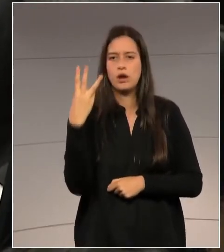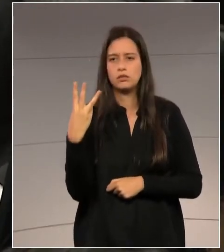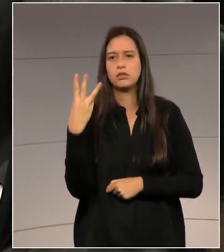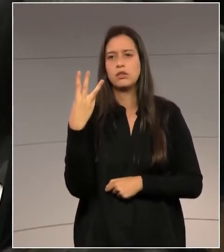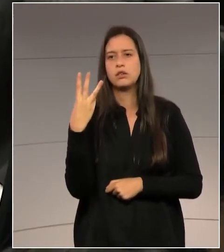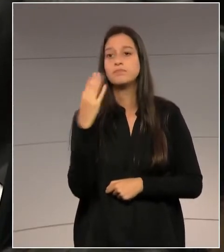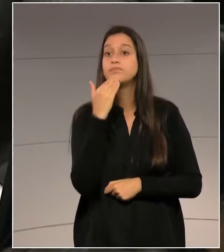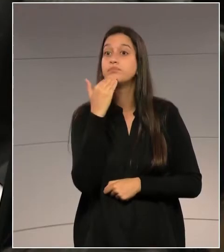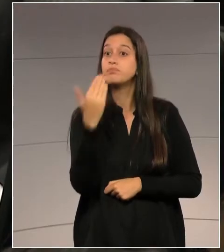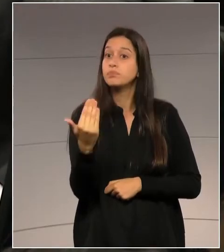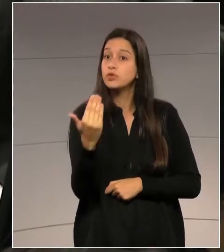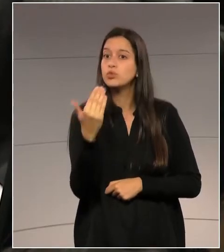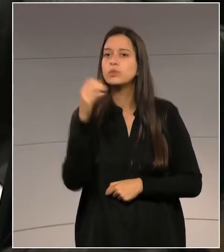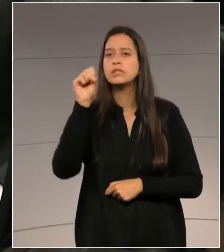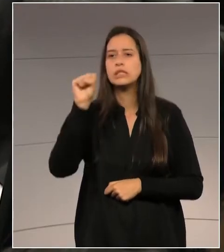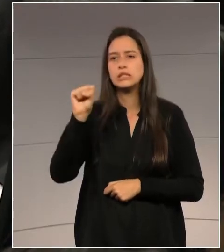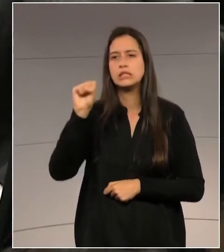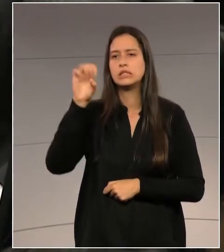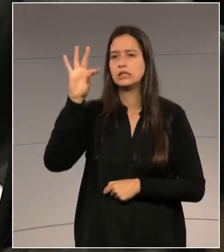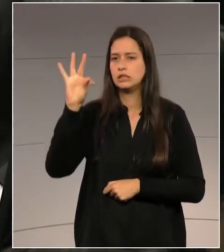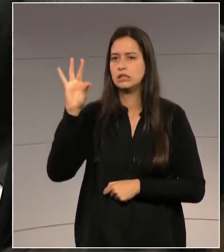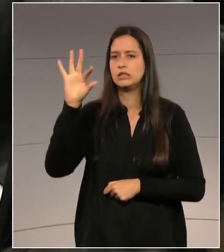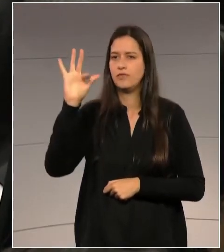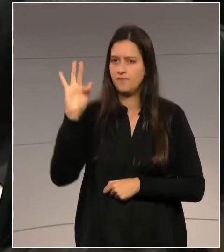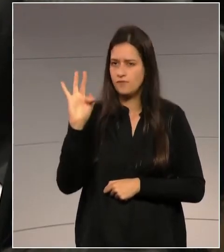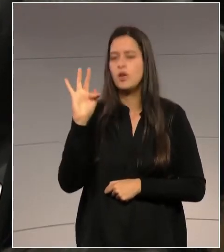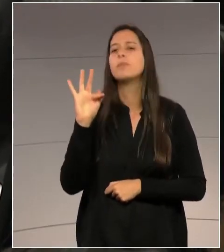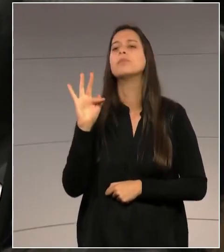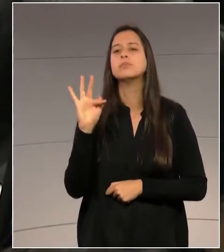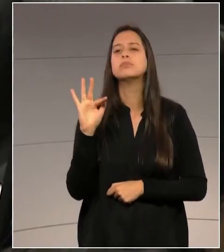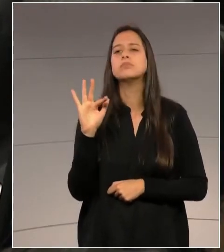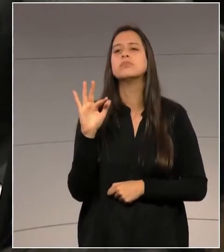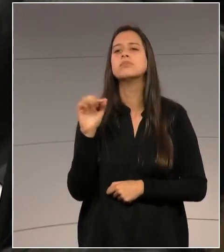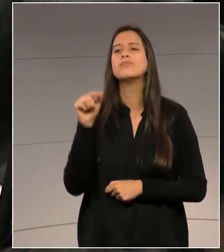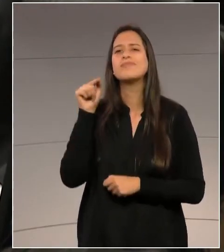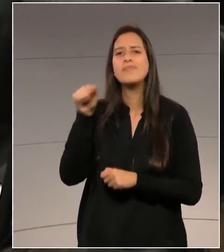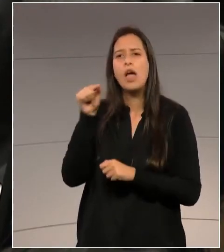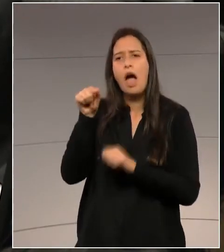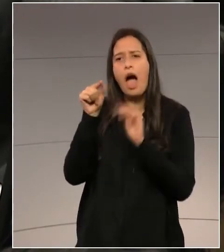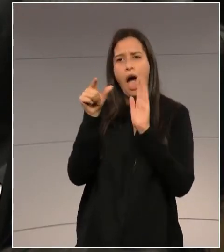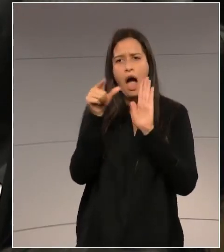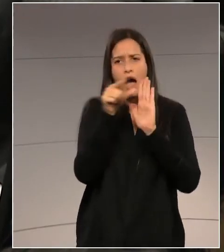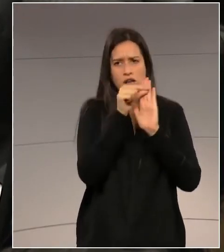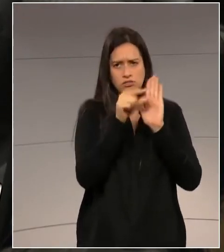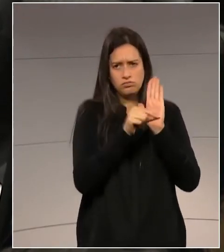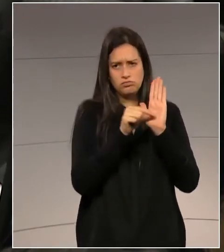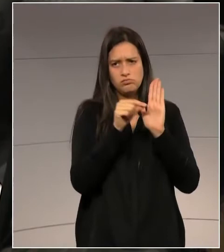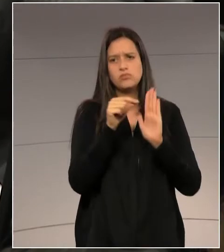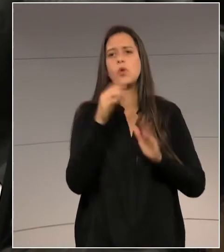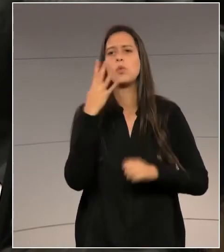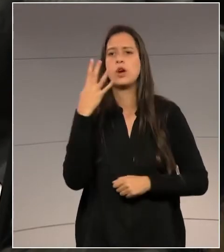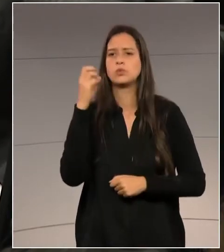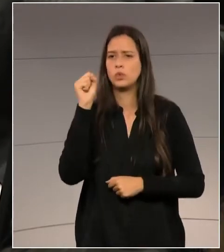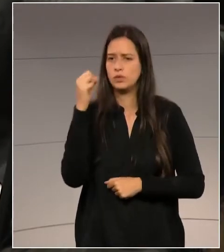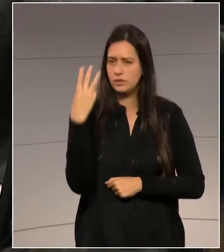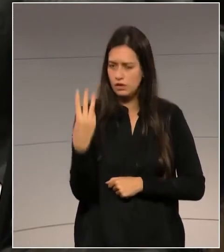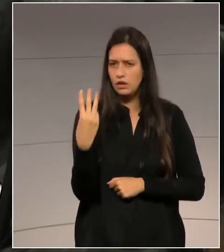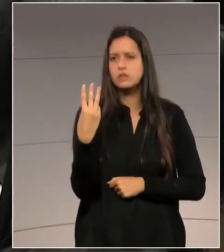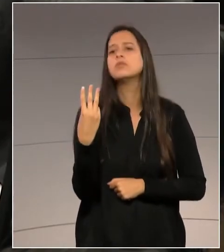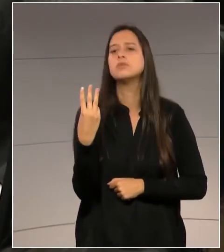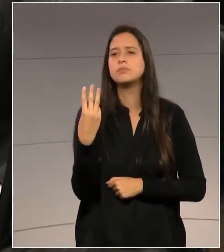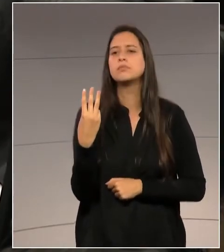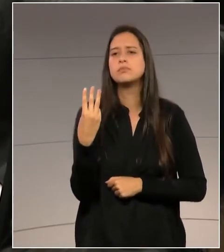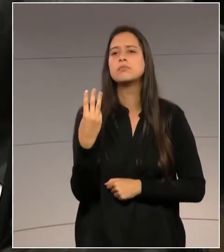julgar se condicionar o artigo 283 inciso 17 do código penal que